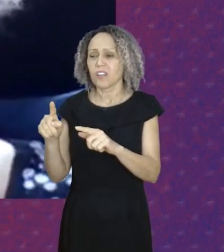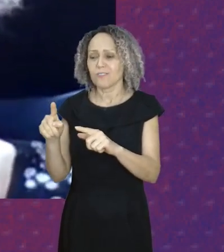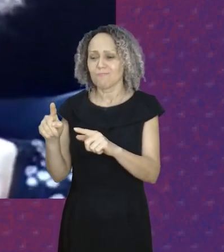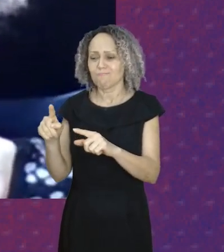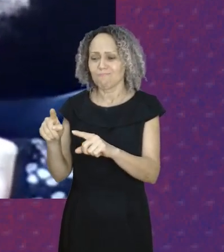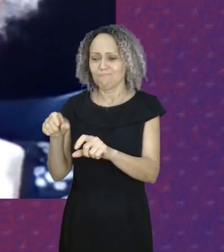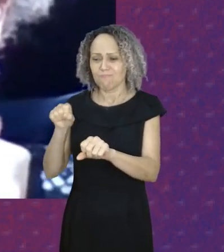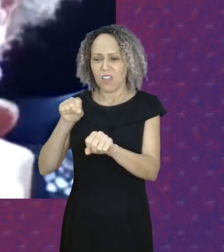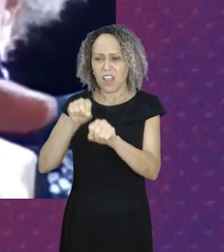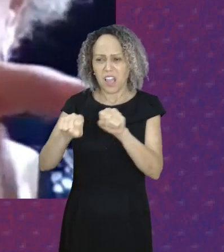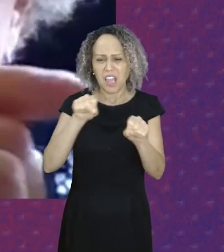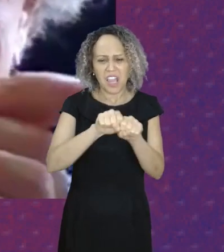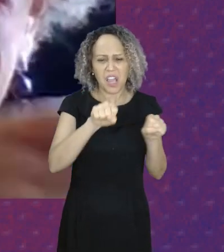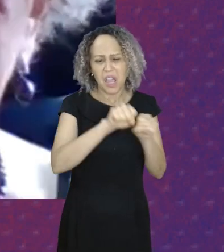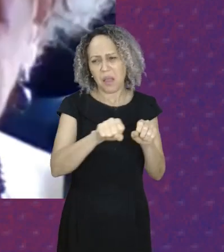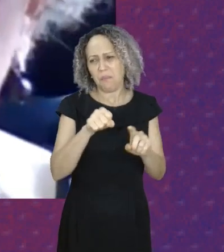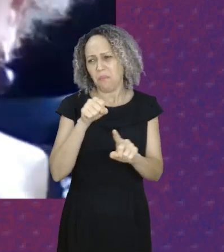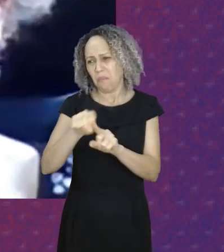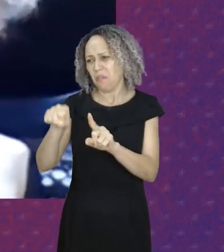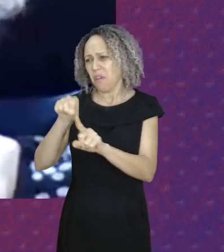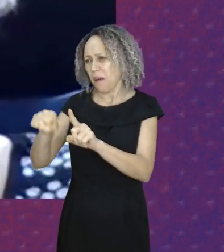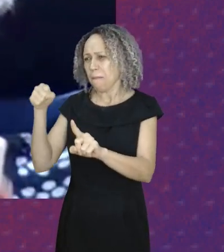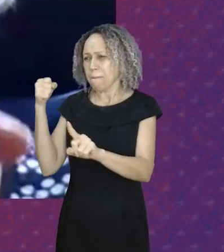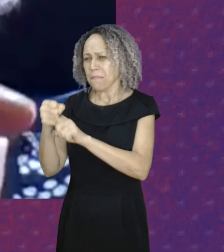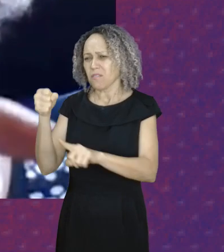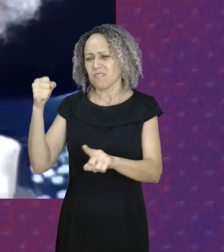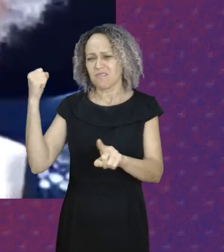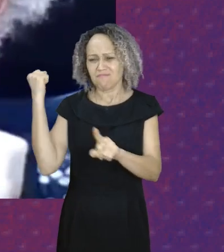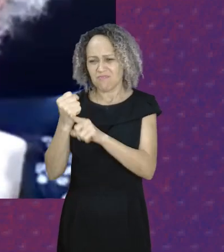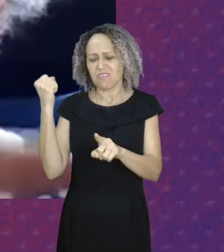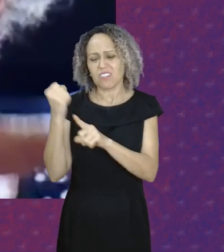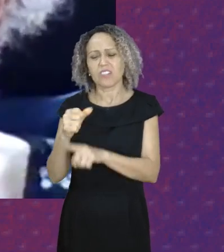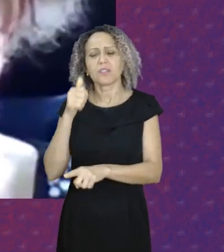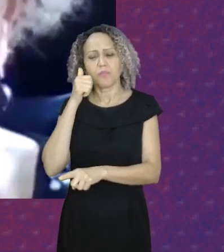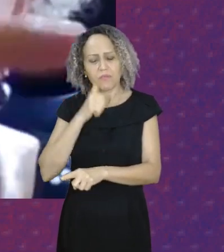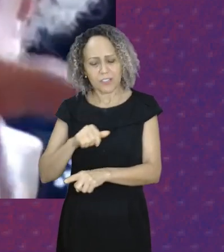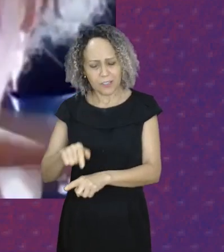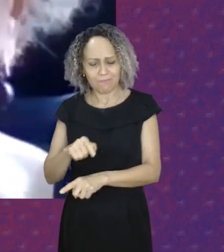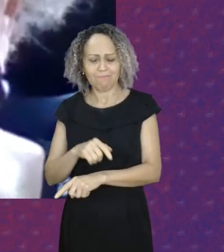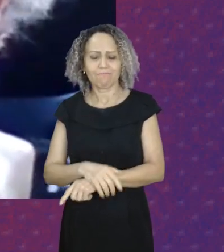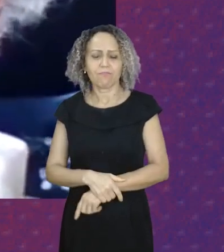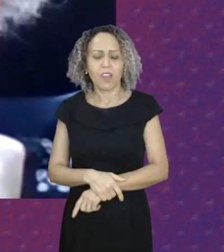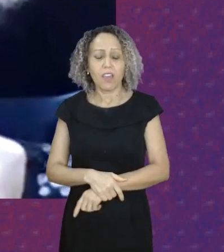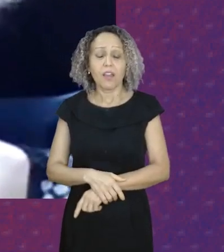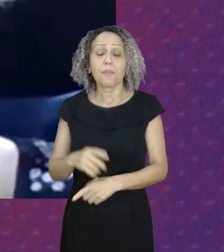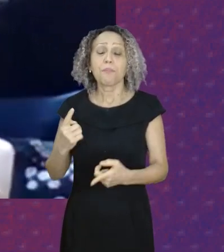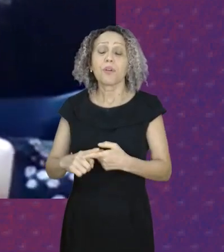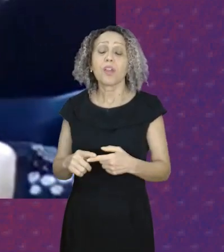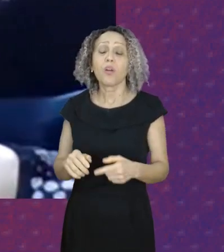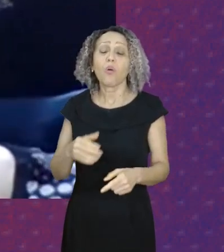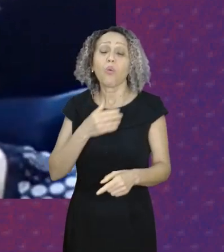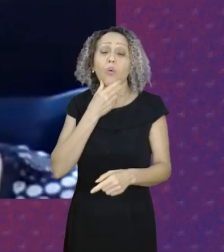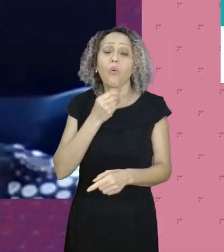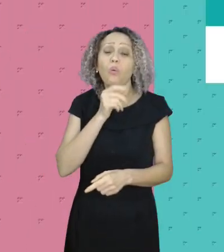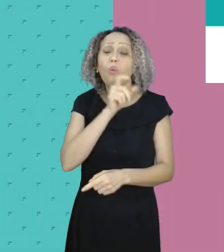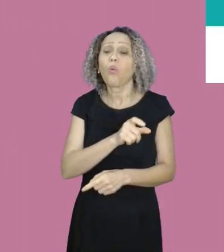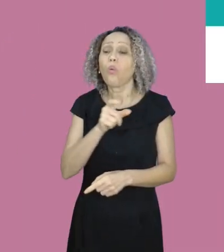é a morte, o assassinato das mulheres pelo simples fato delas serem